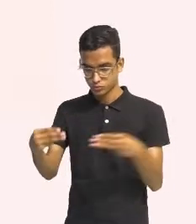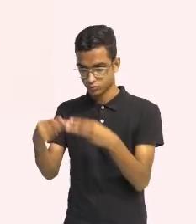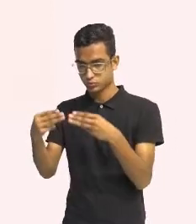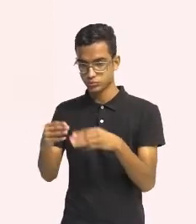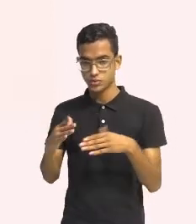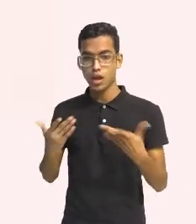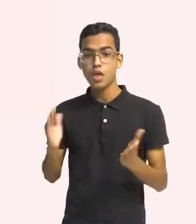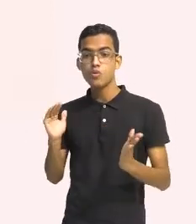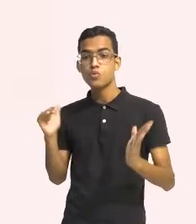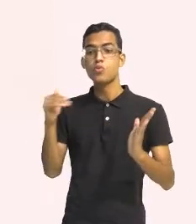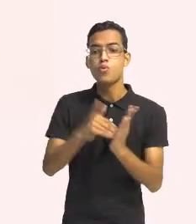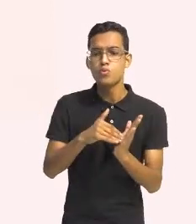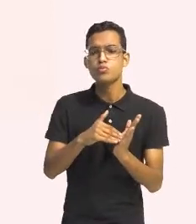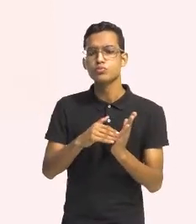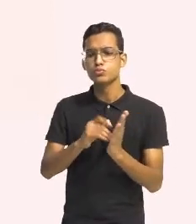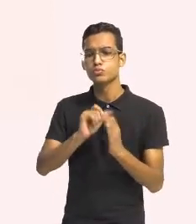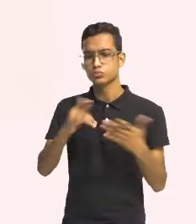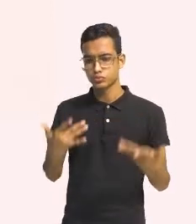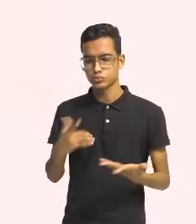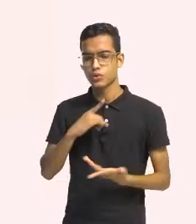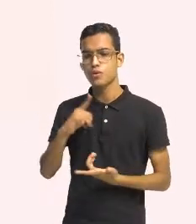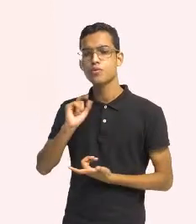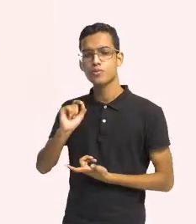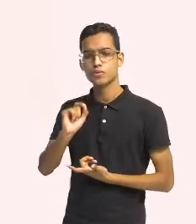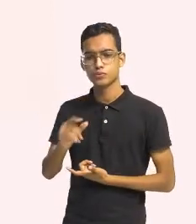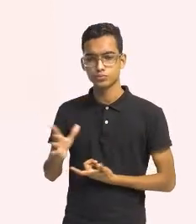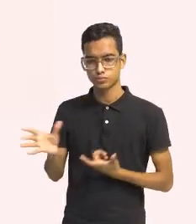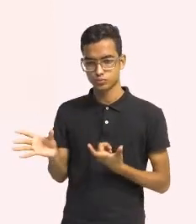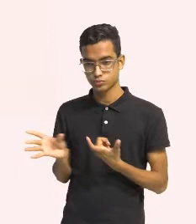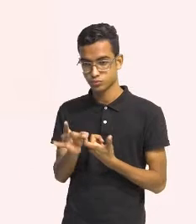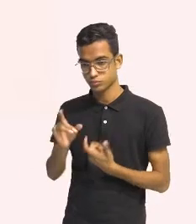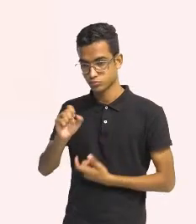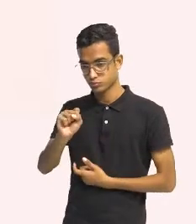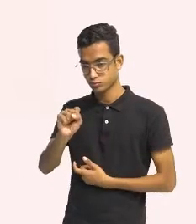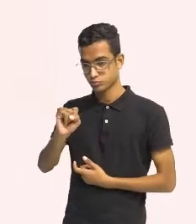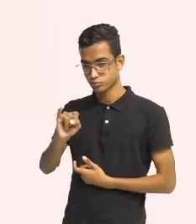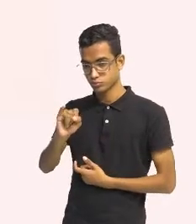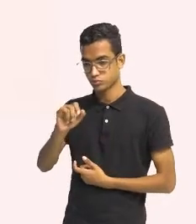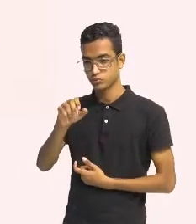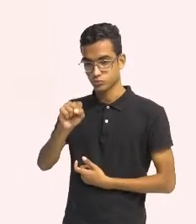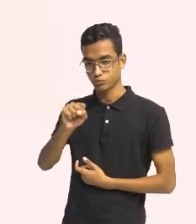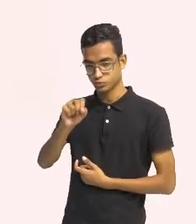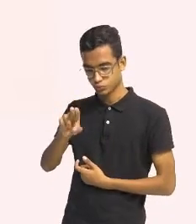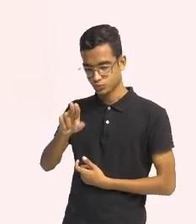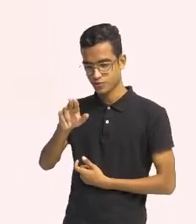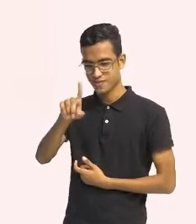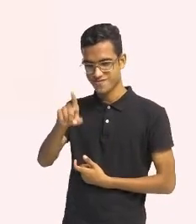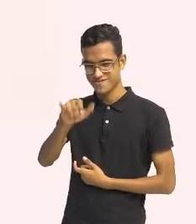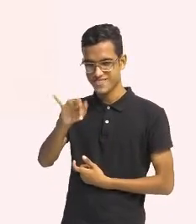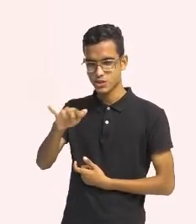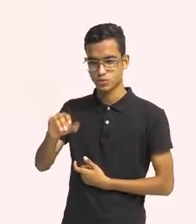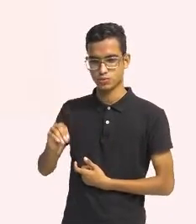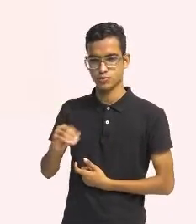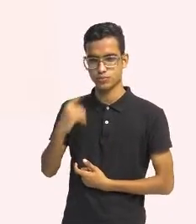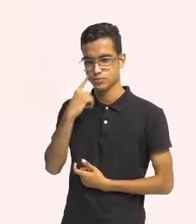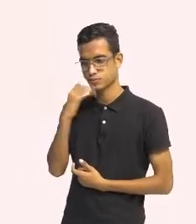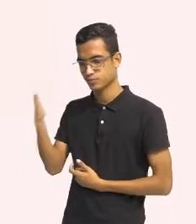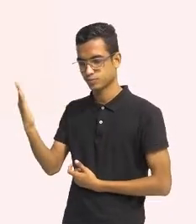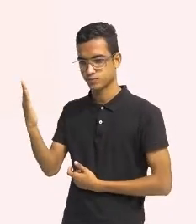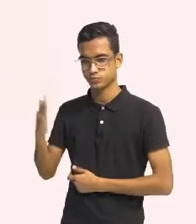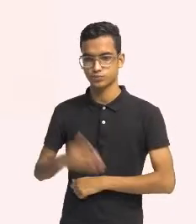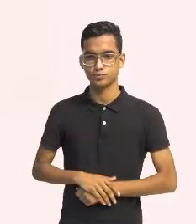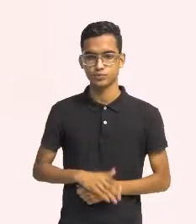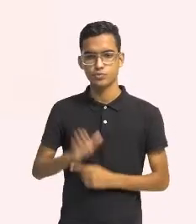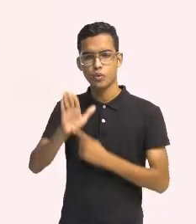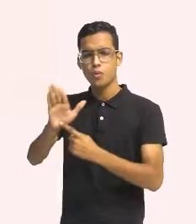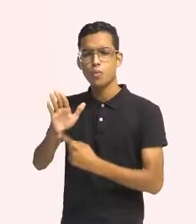por último, né, na aula de hoje, a gente, como eu comentei com vocês, vou trazer exemplos de